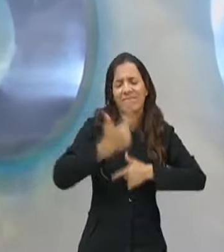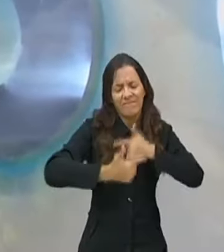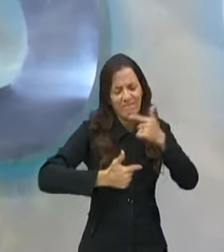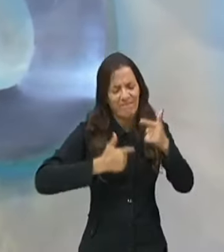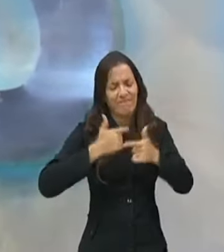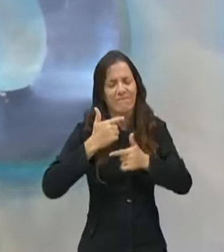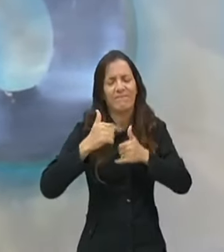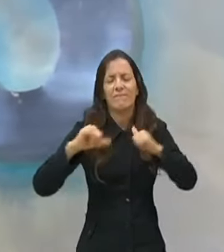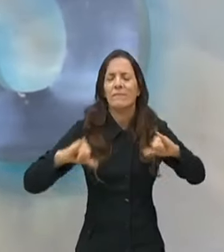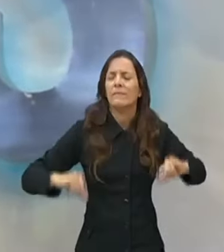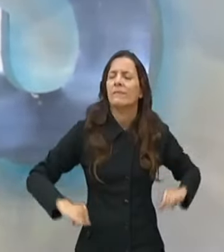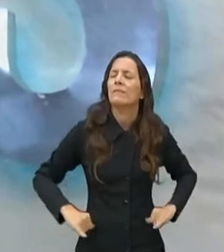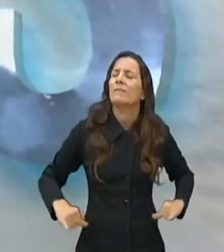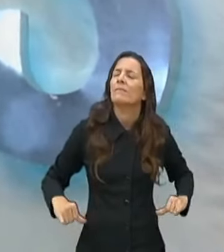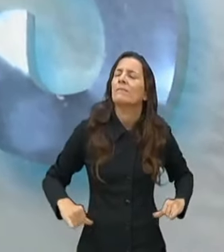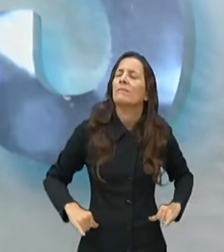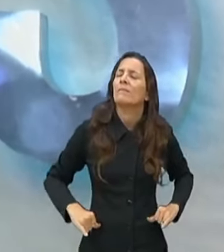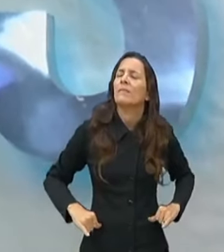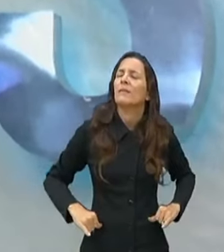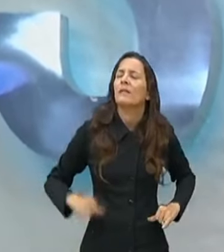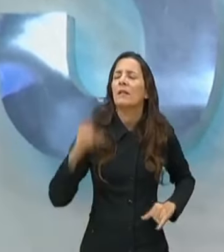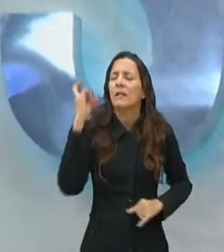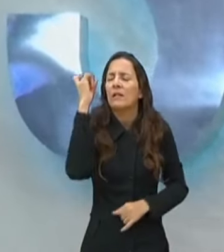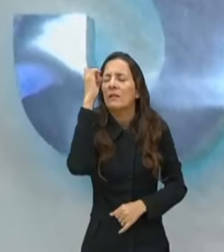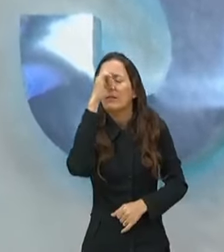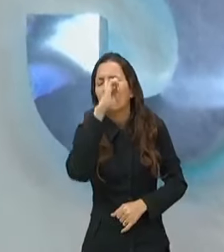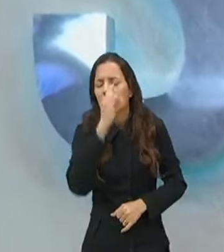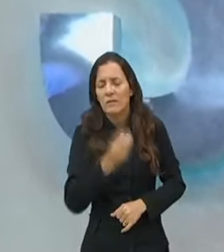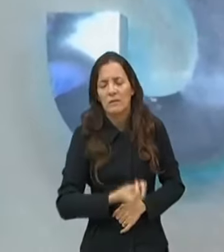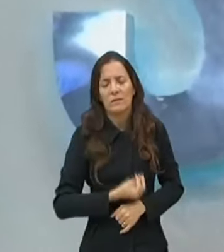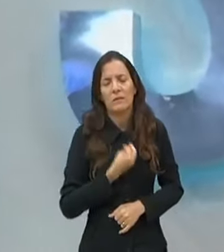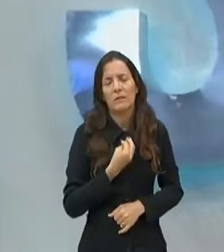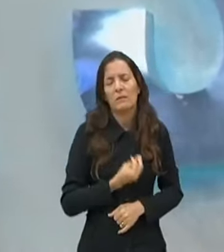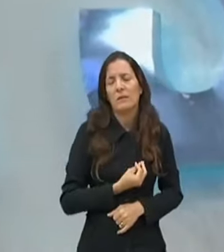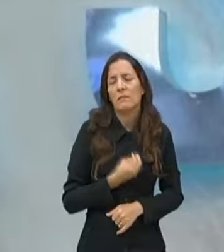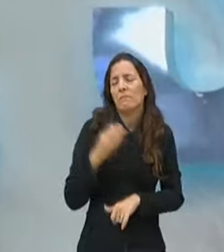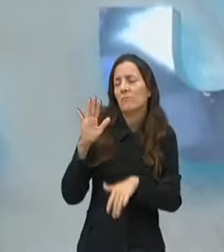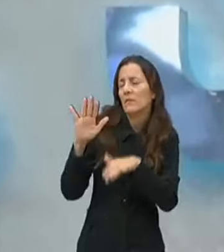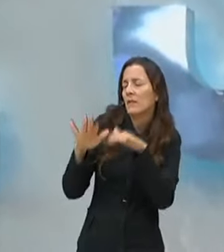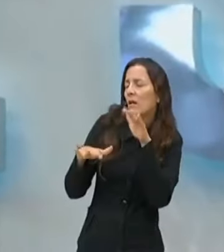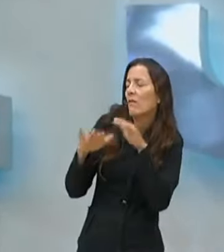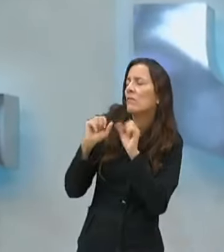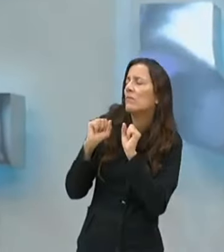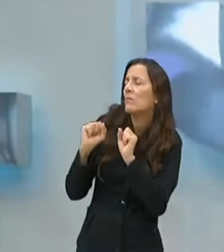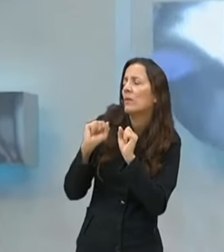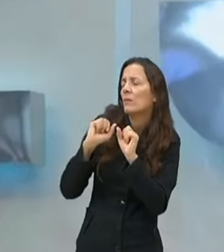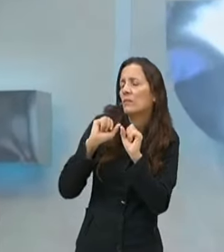os sofrimentos desta vida. Quem sabe, ó Deus, na família,